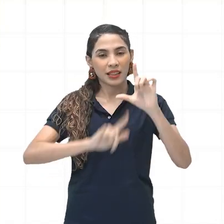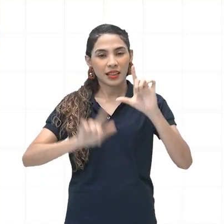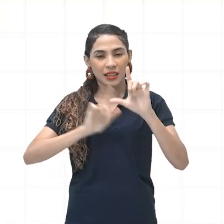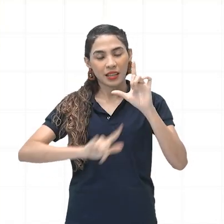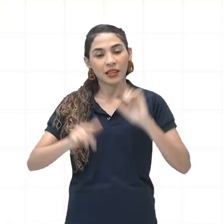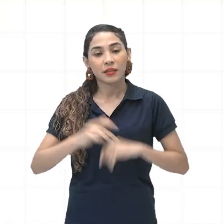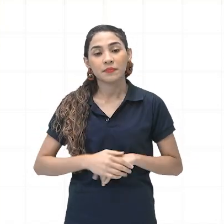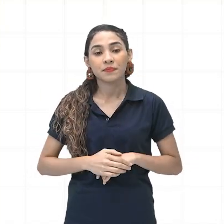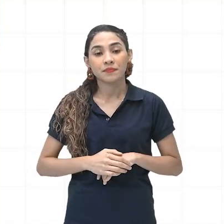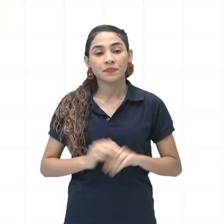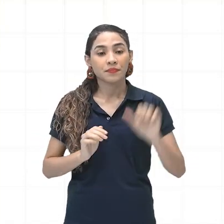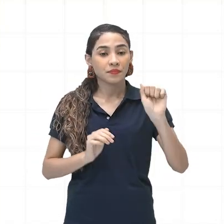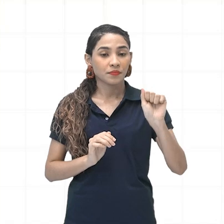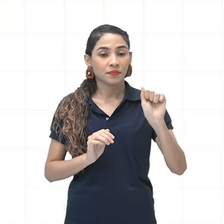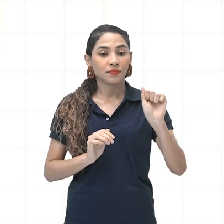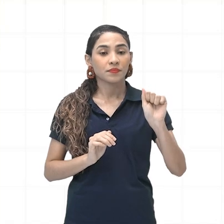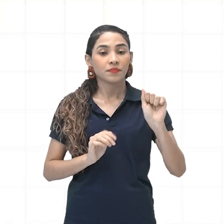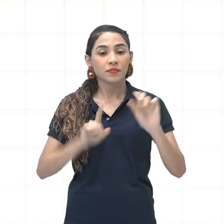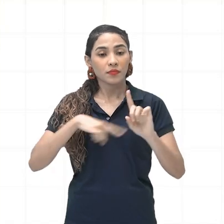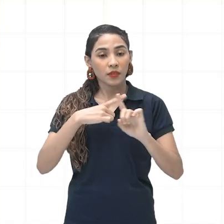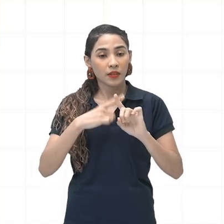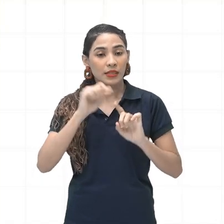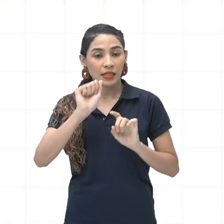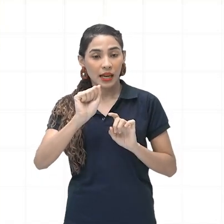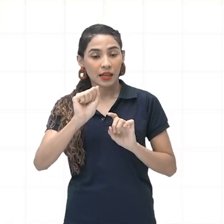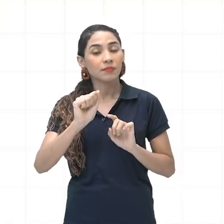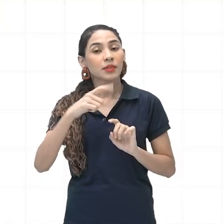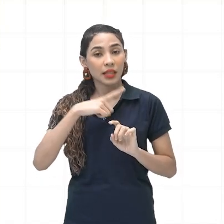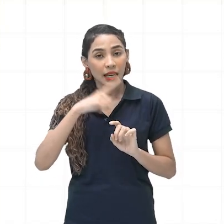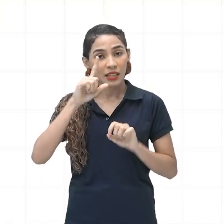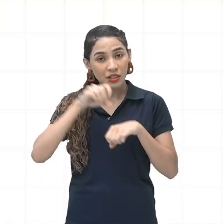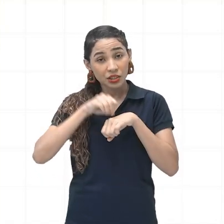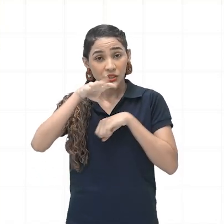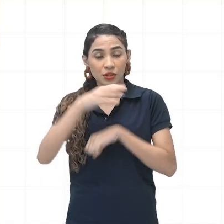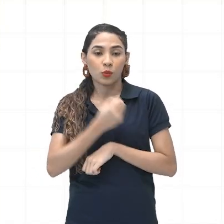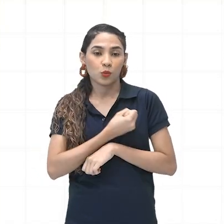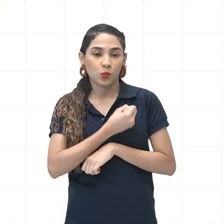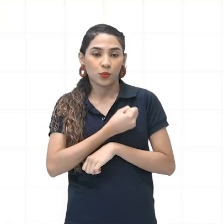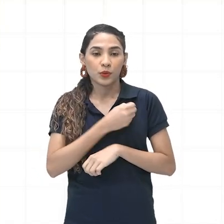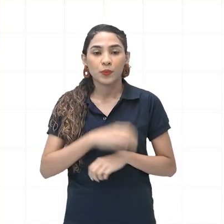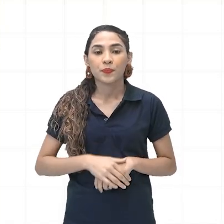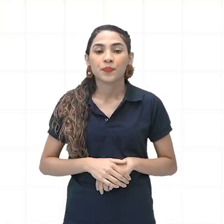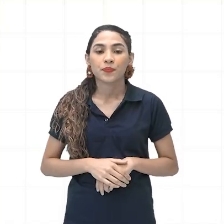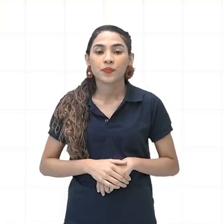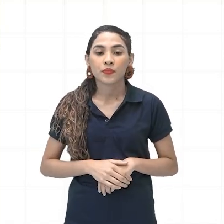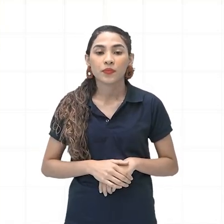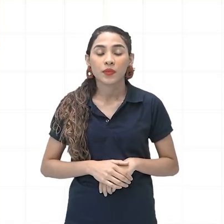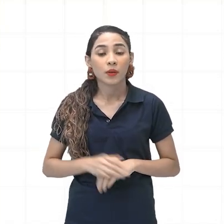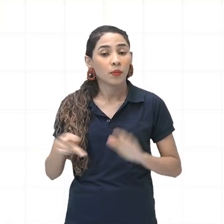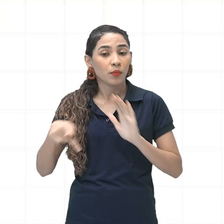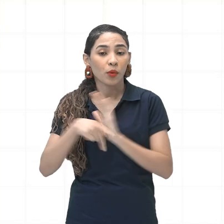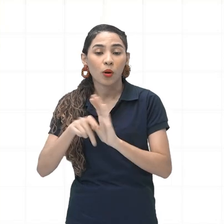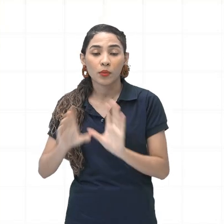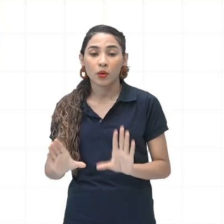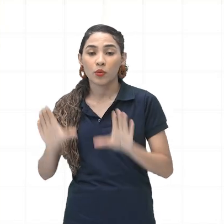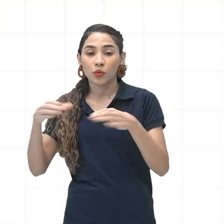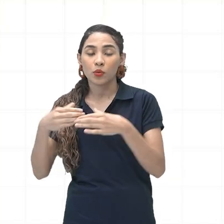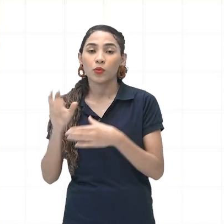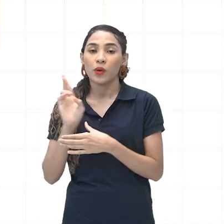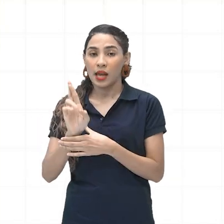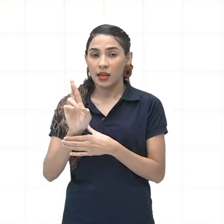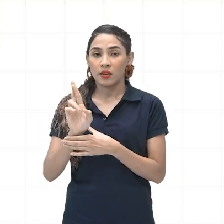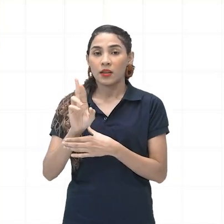nós temos aqui a letrinha A, ela está indicando um número, um número que pertence aí aos